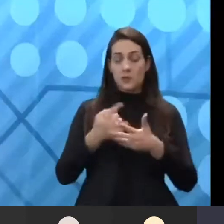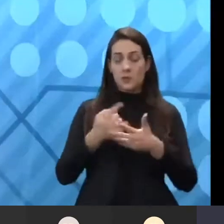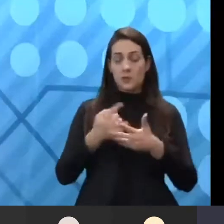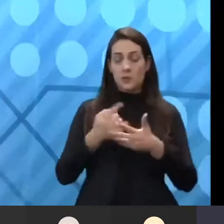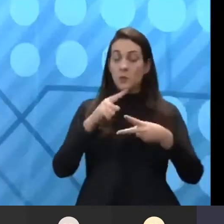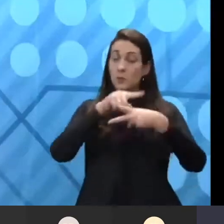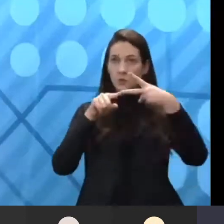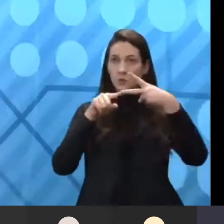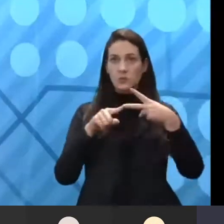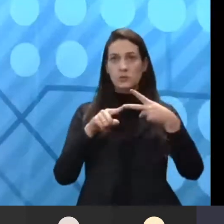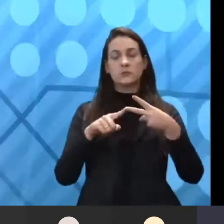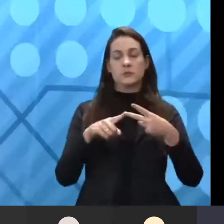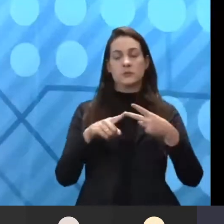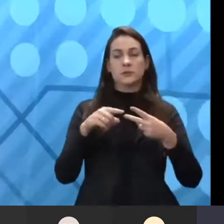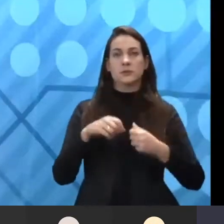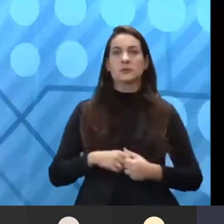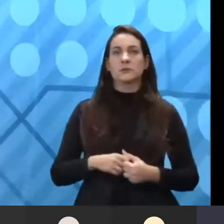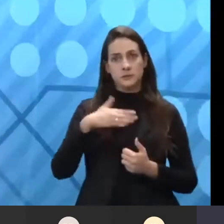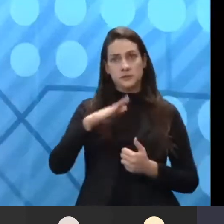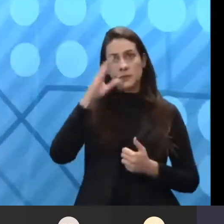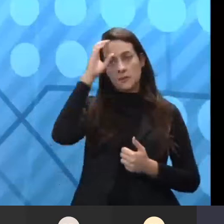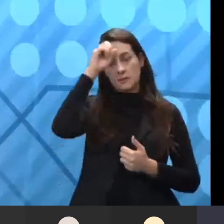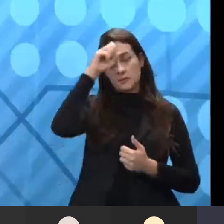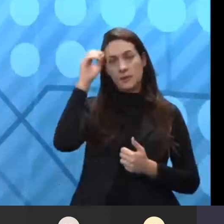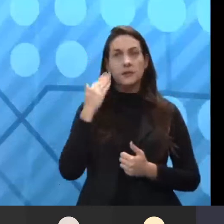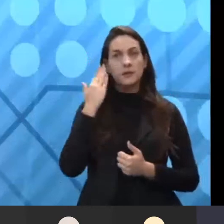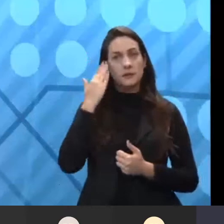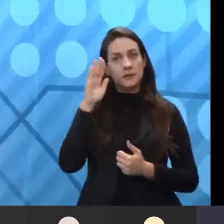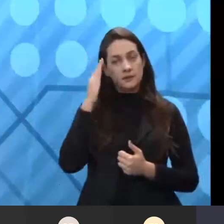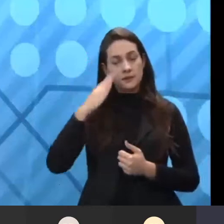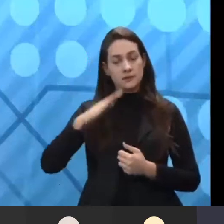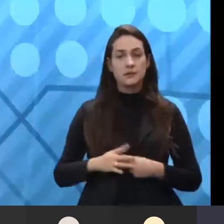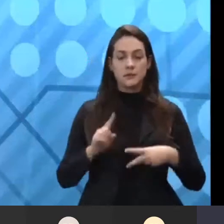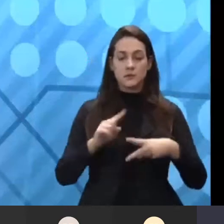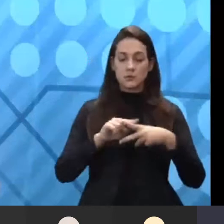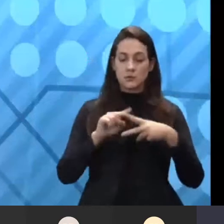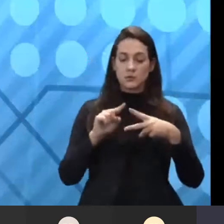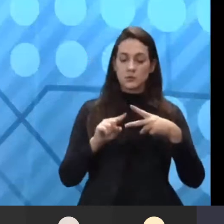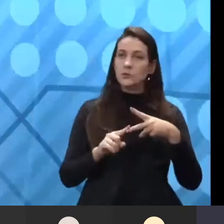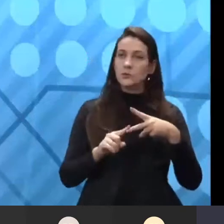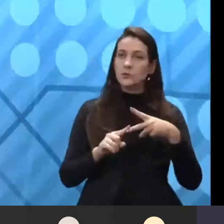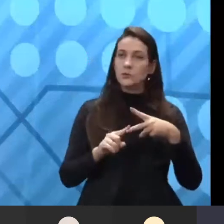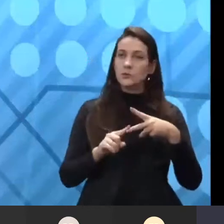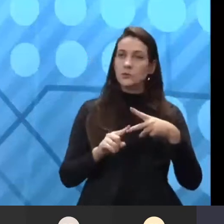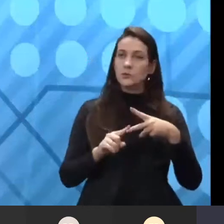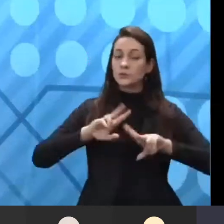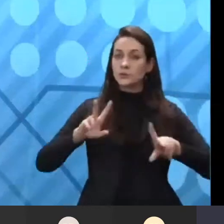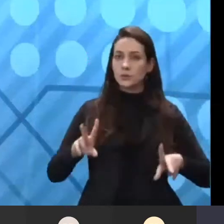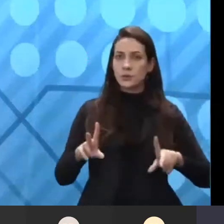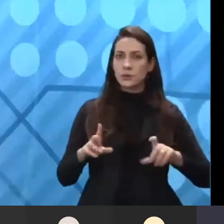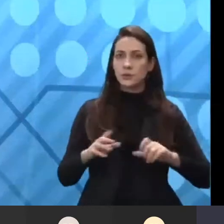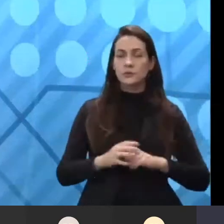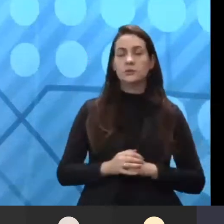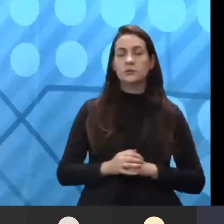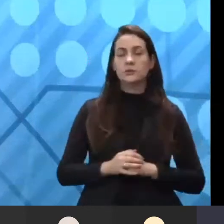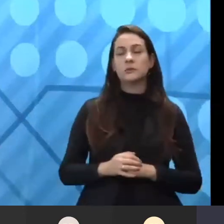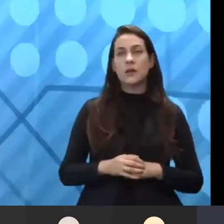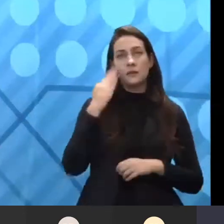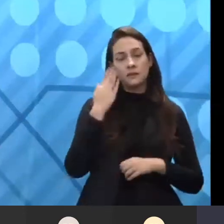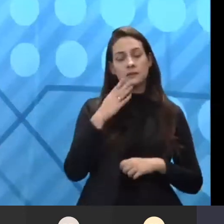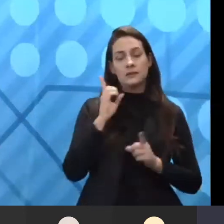a mesma técnica, mas vamos testar produtos diferentes. No procedimento 1, nós iremos testar os antibióticos e no